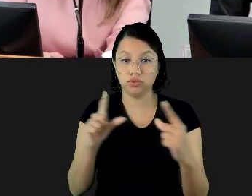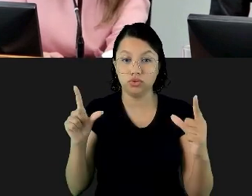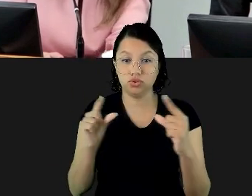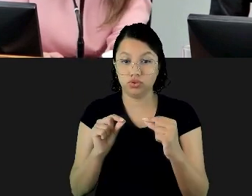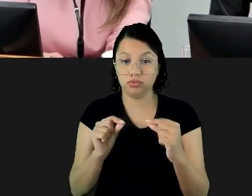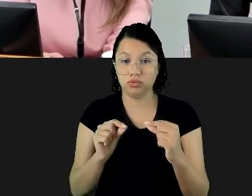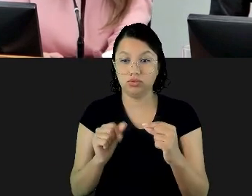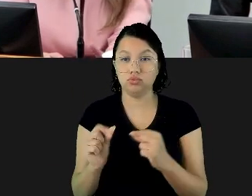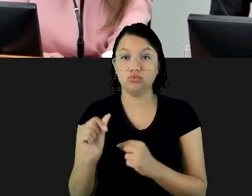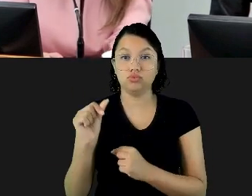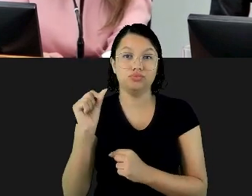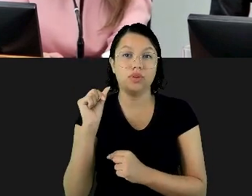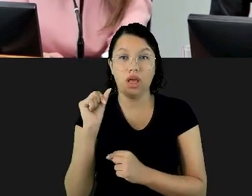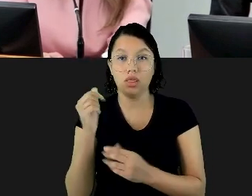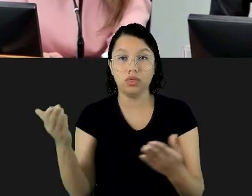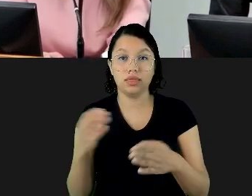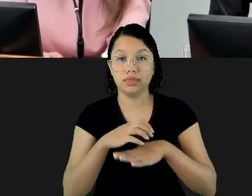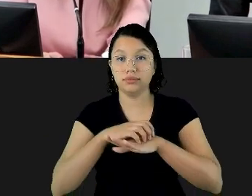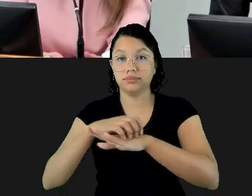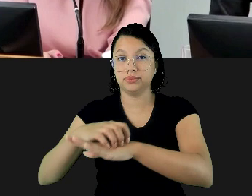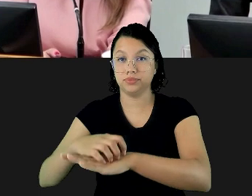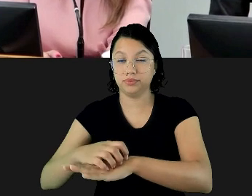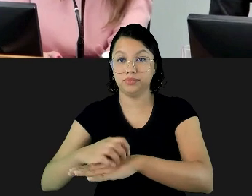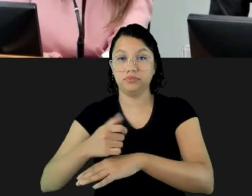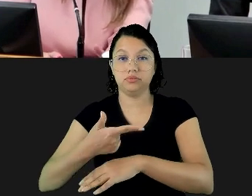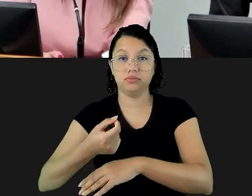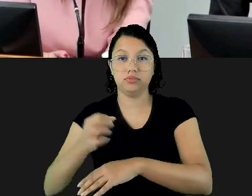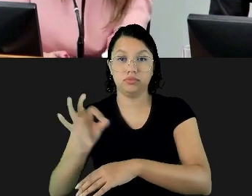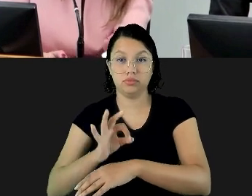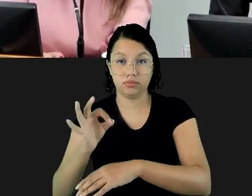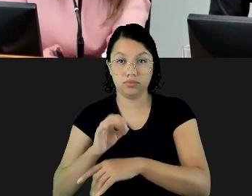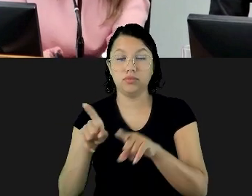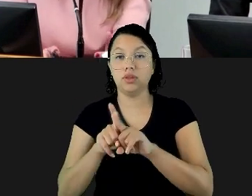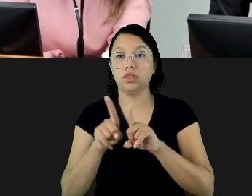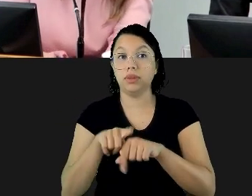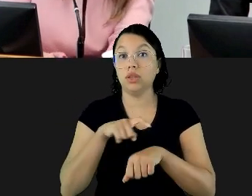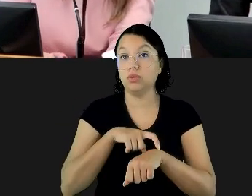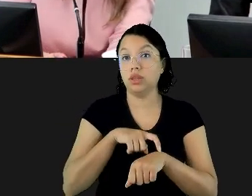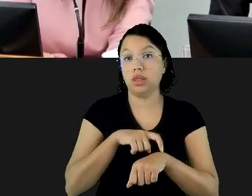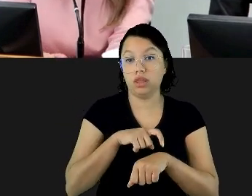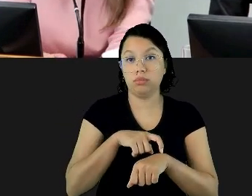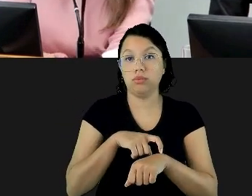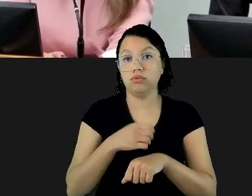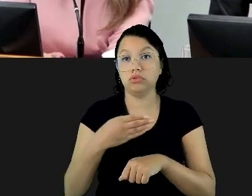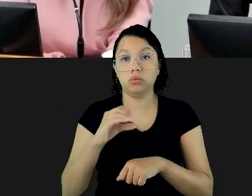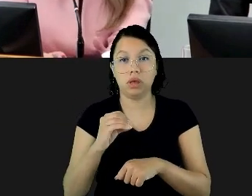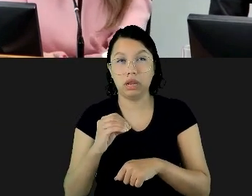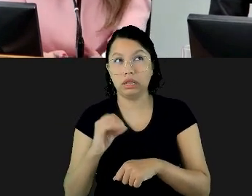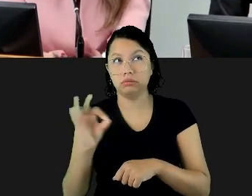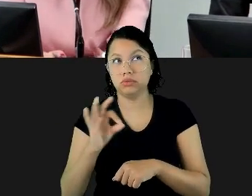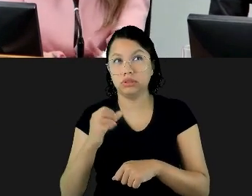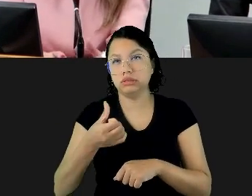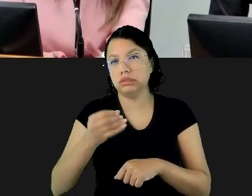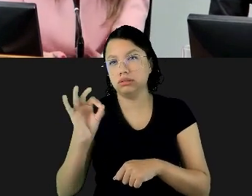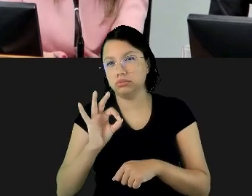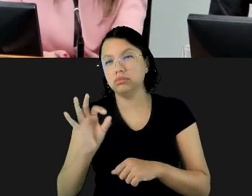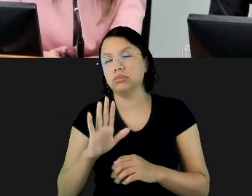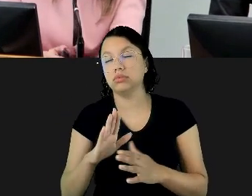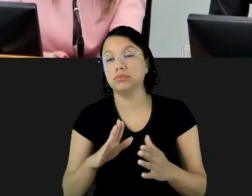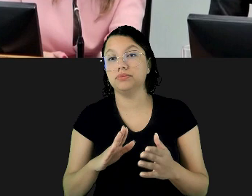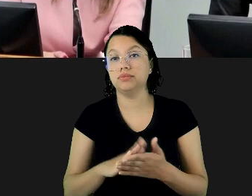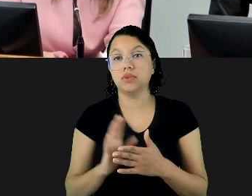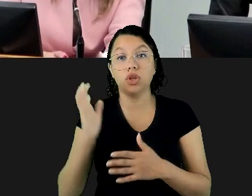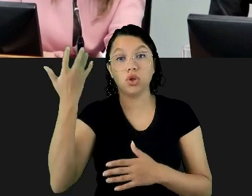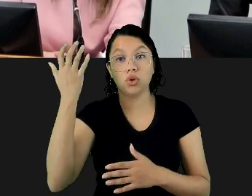custo desse transporte, em torno de 20%, também do tempo, de 40% a 60%. A ideia são soluções